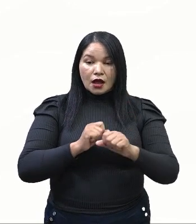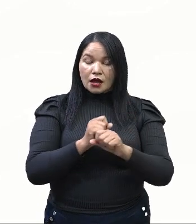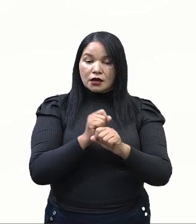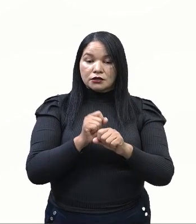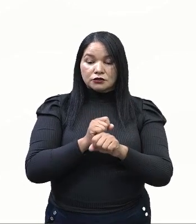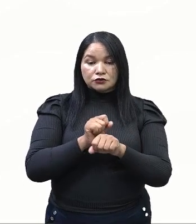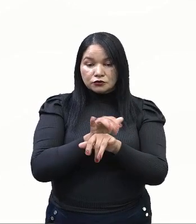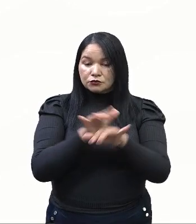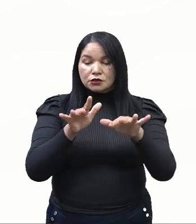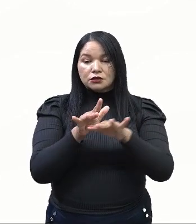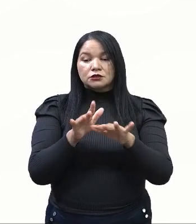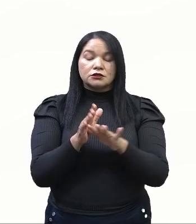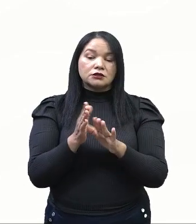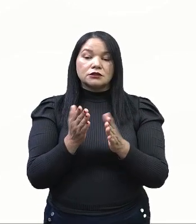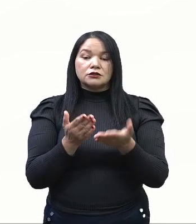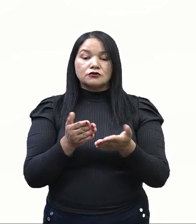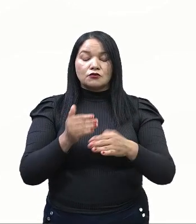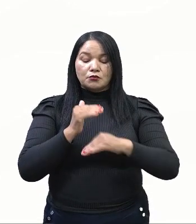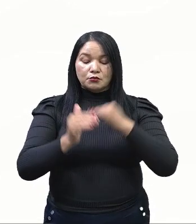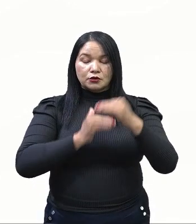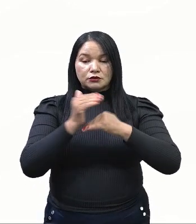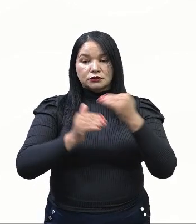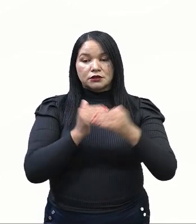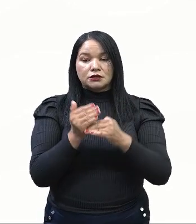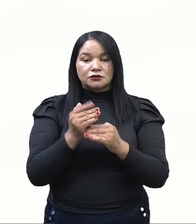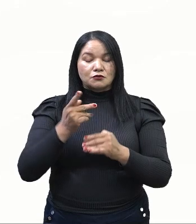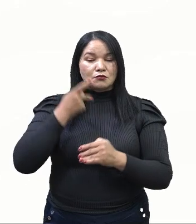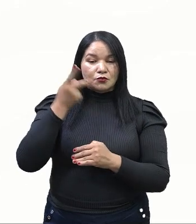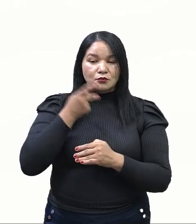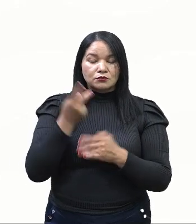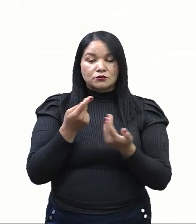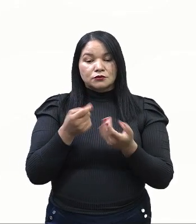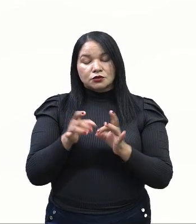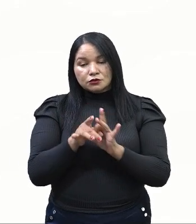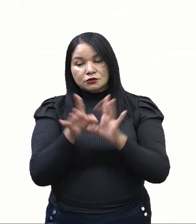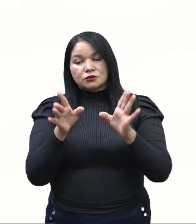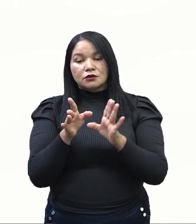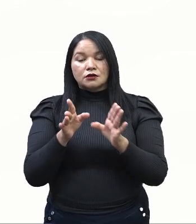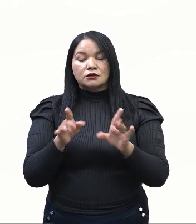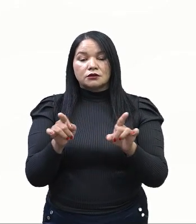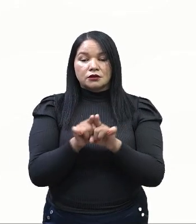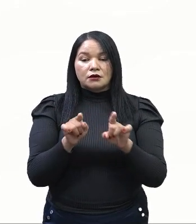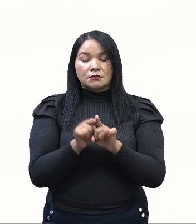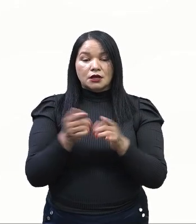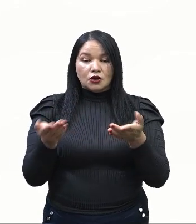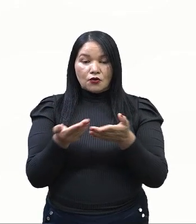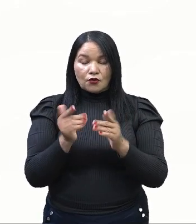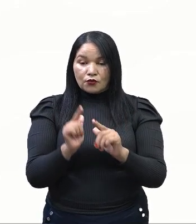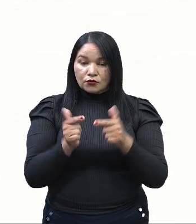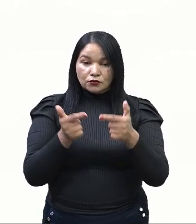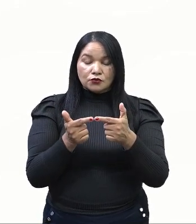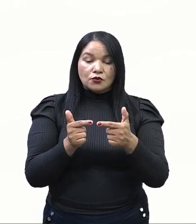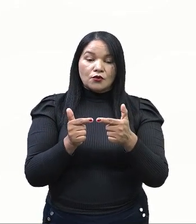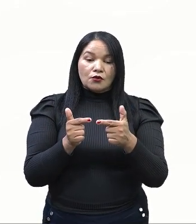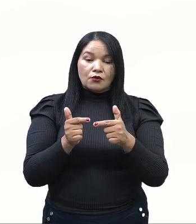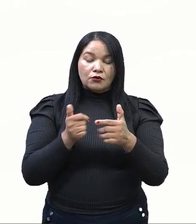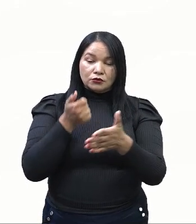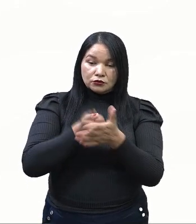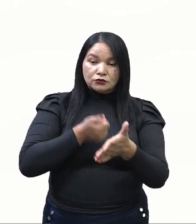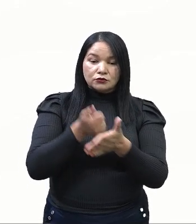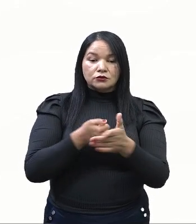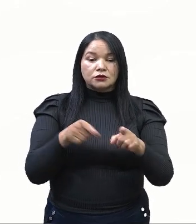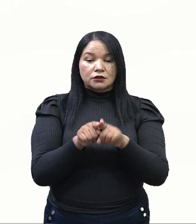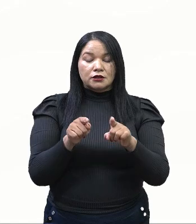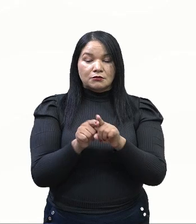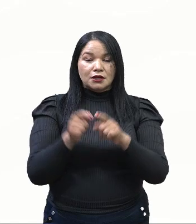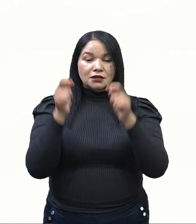nesse processo de distensão política, e a gente vai ver uma maior luta, maiores movimentos e greves